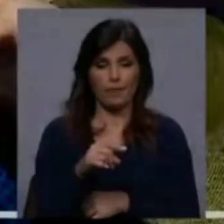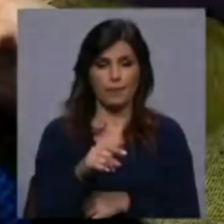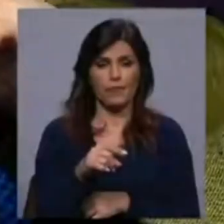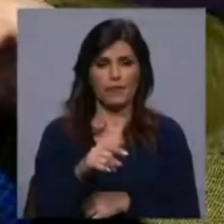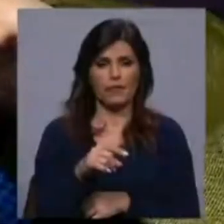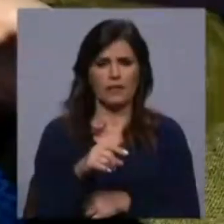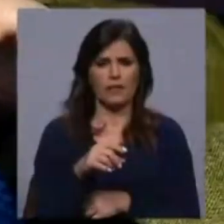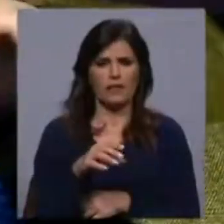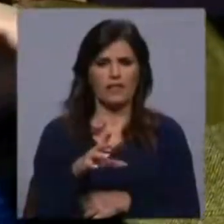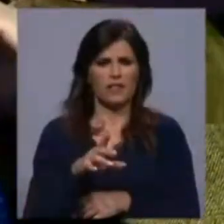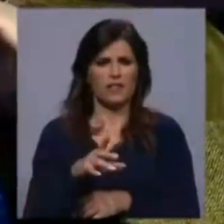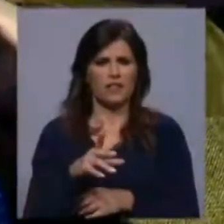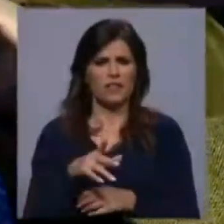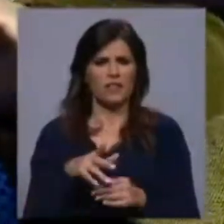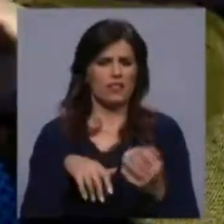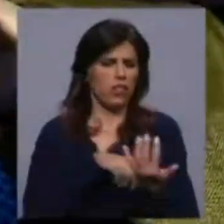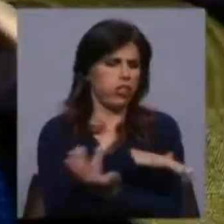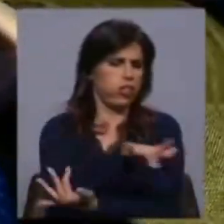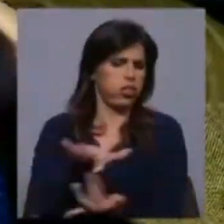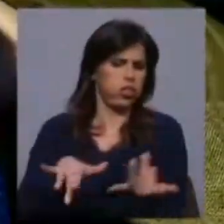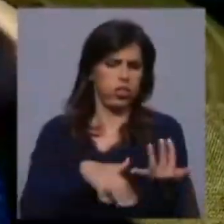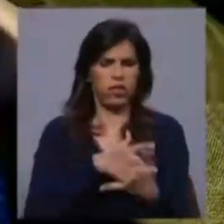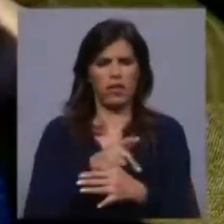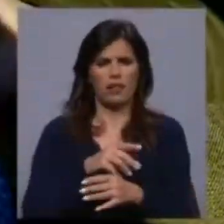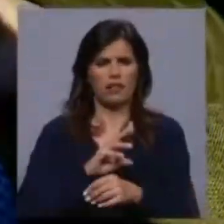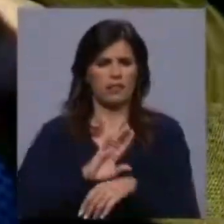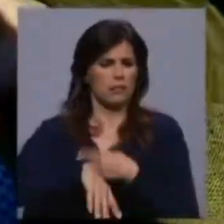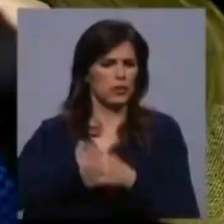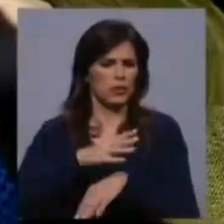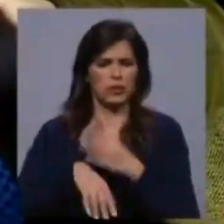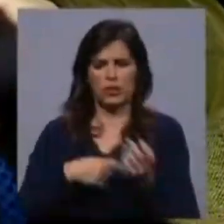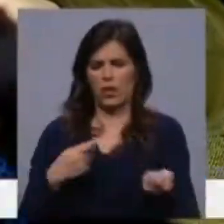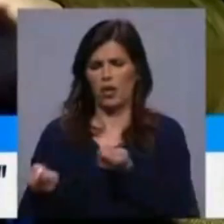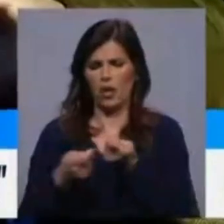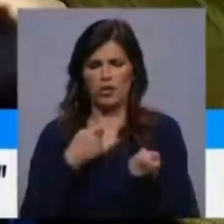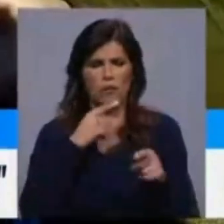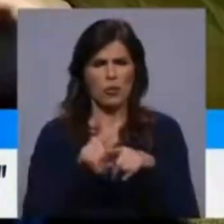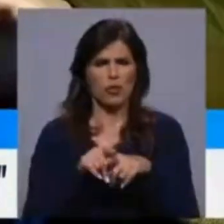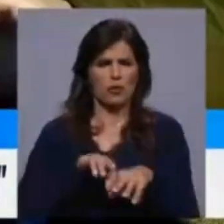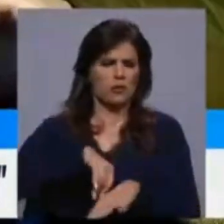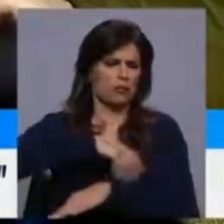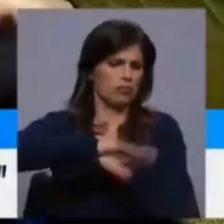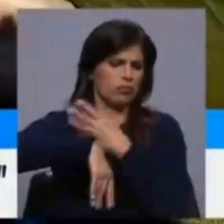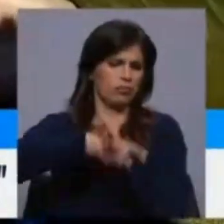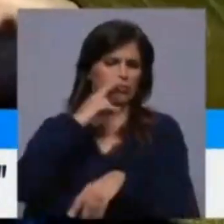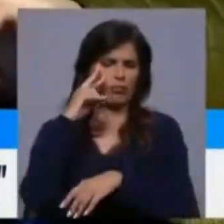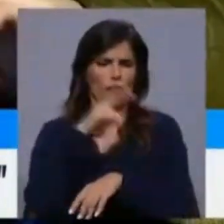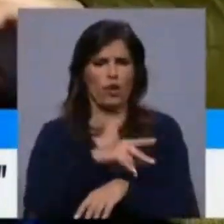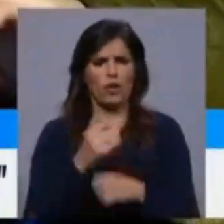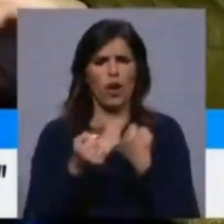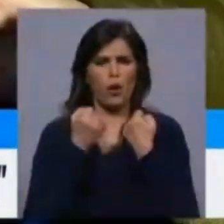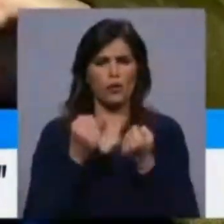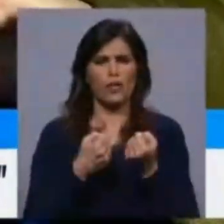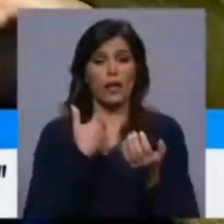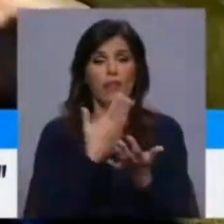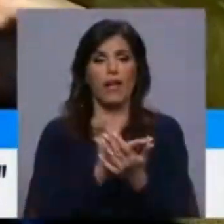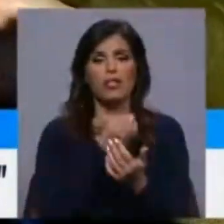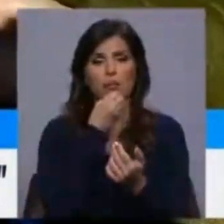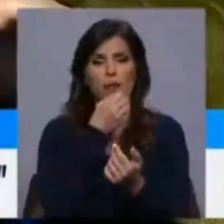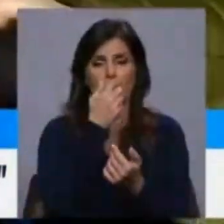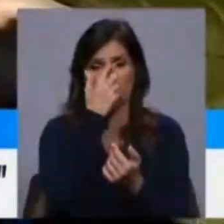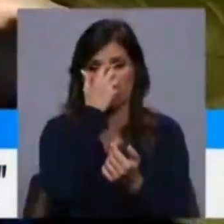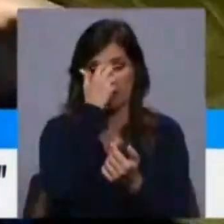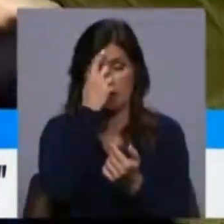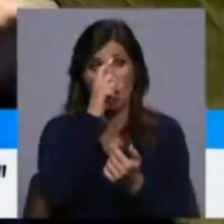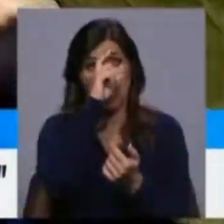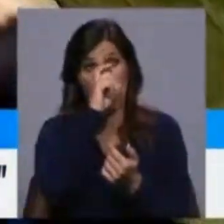Nada nos seus próprios escândalos, com a promiscuidade entre negócios e política que se vê, incapaz de dar explicações, não se lembra, depois